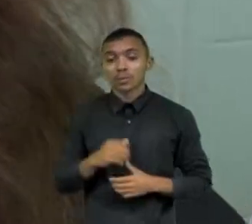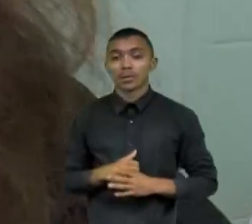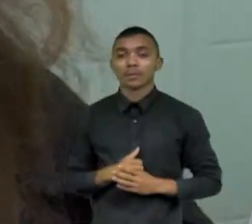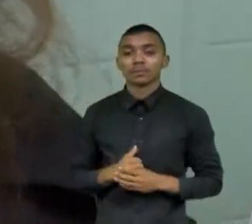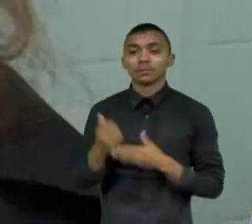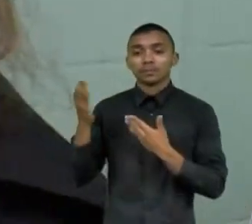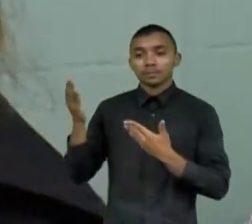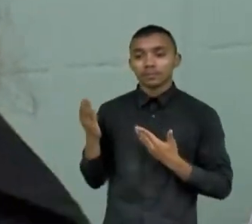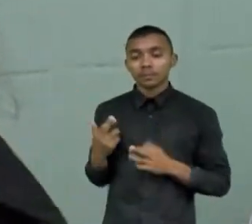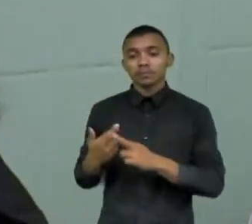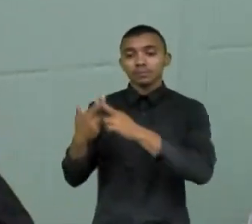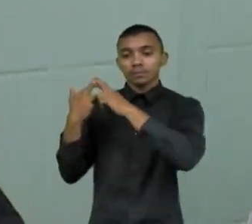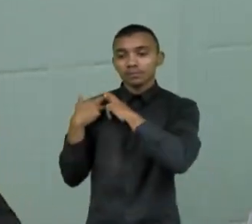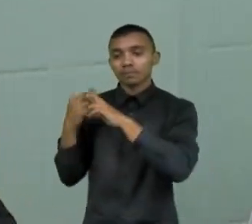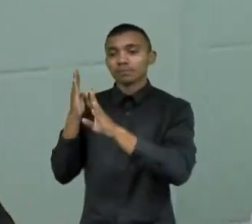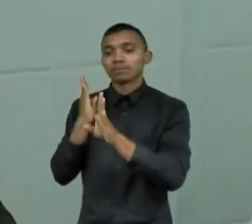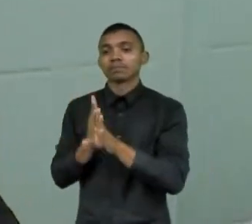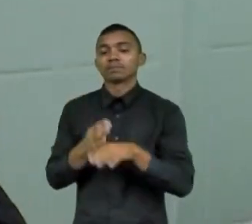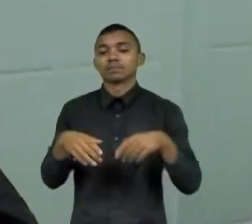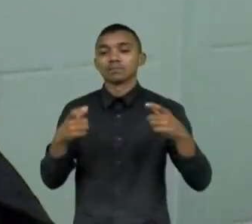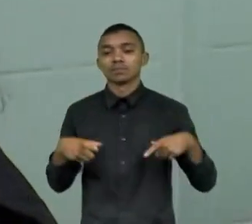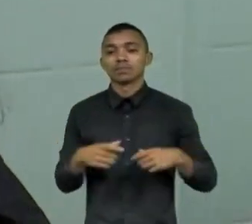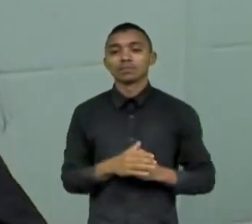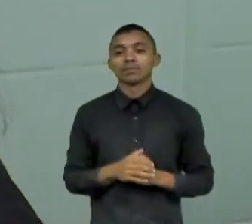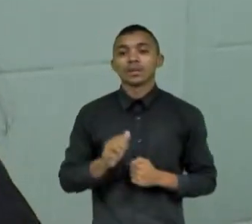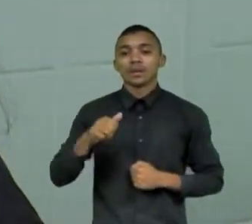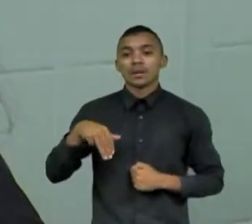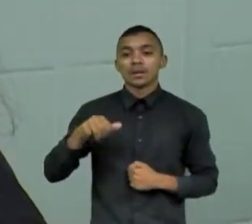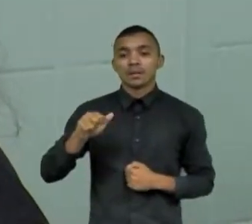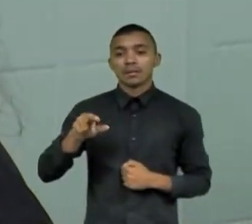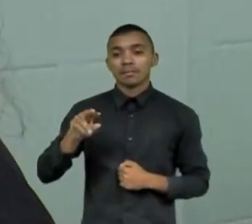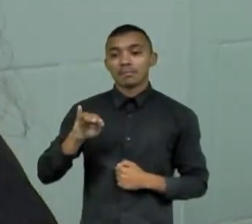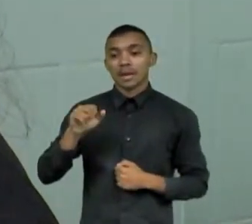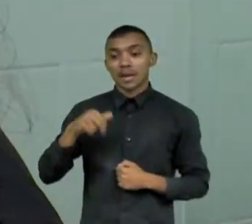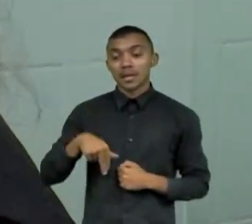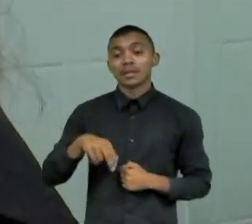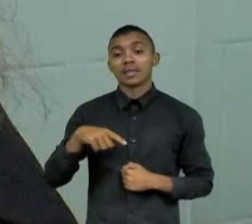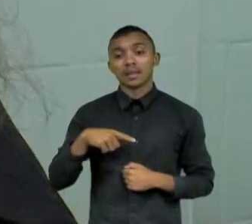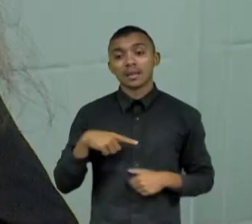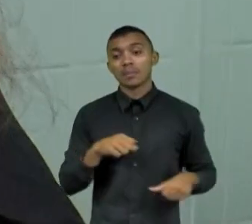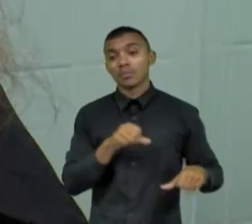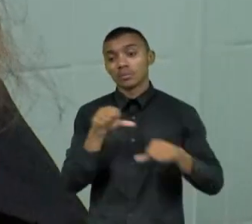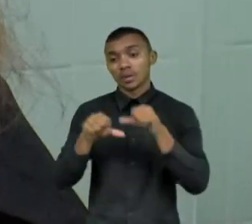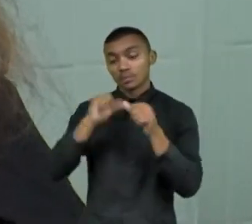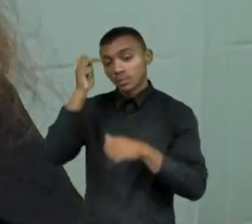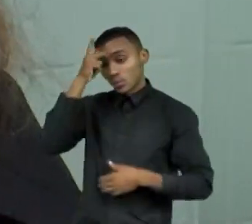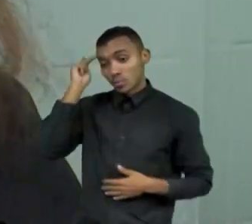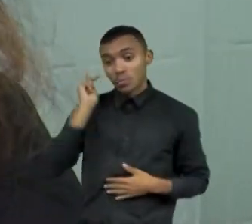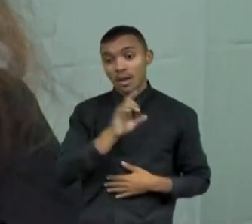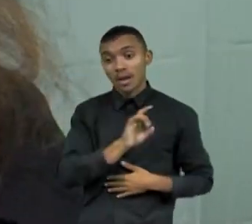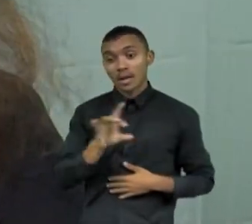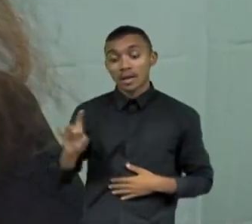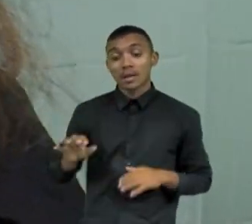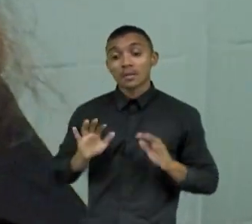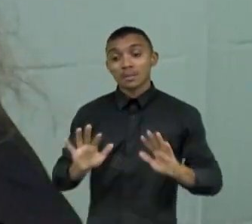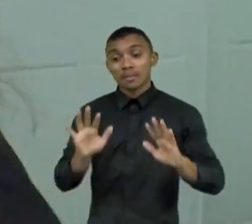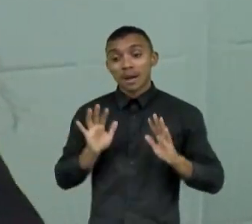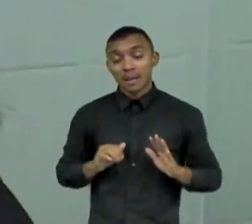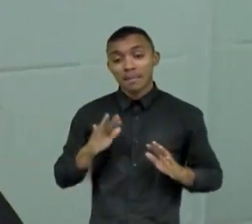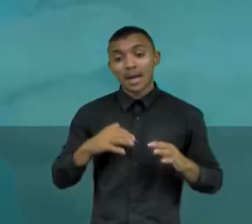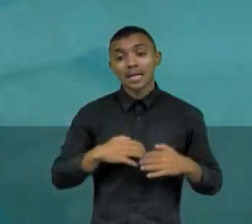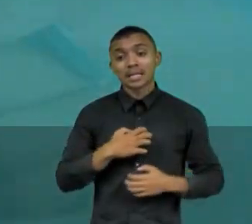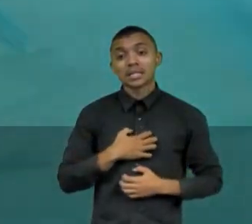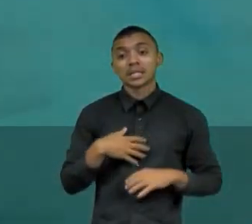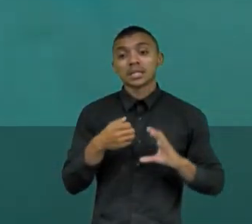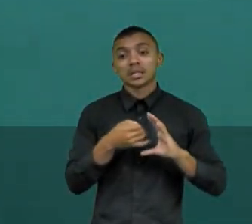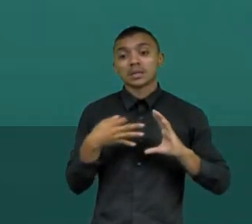pneumologista responsável pelo ambulatório, Mara Figueiredo, os sintomas variam em cada indivíduo. Porém, as manifestações mais prevalentes